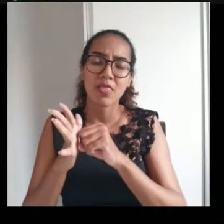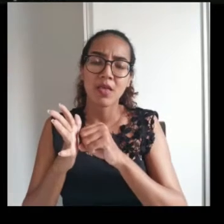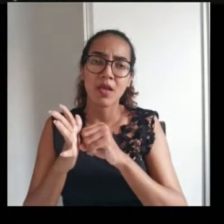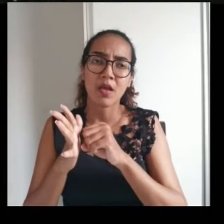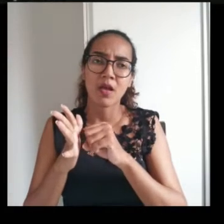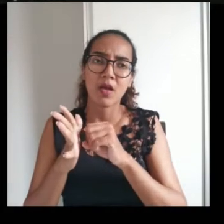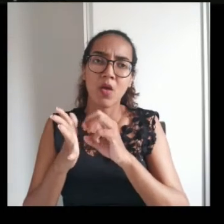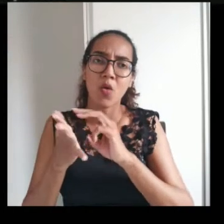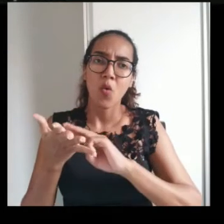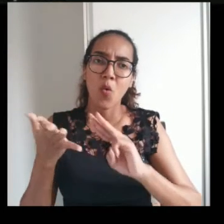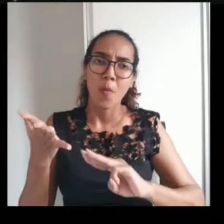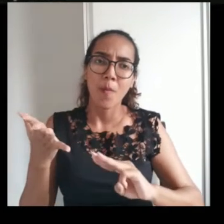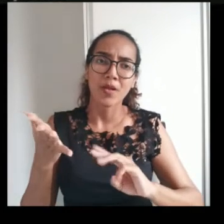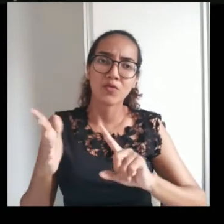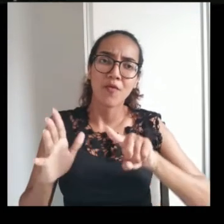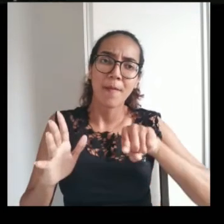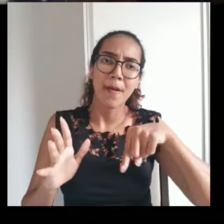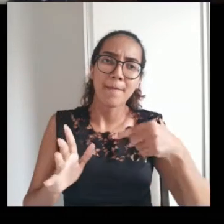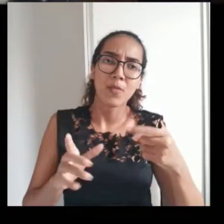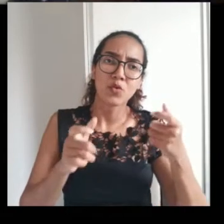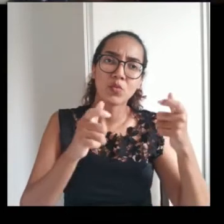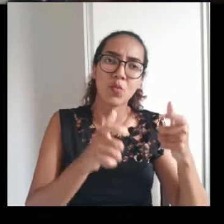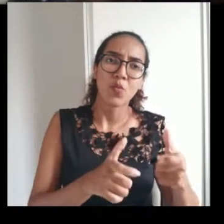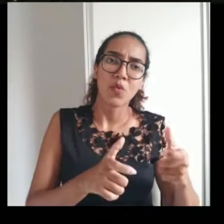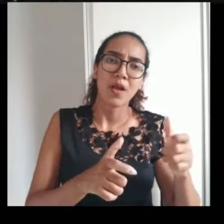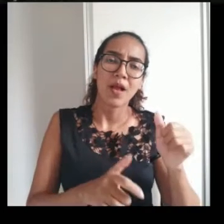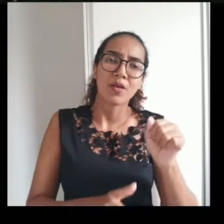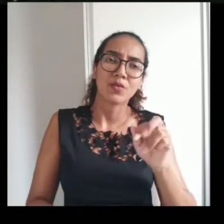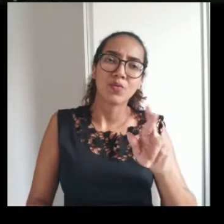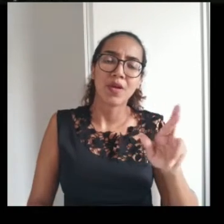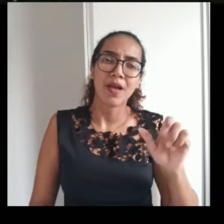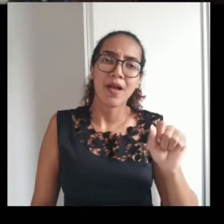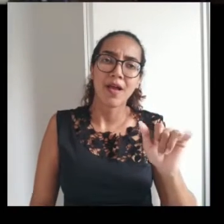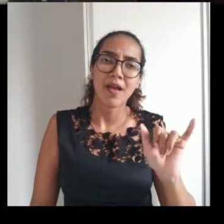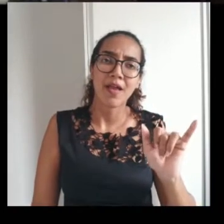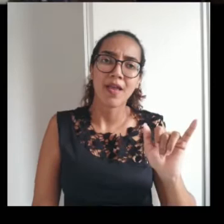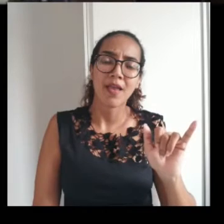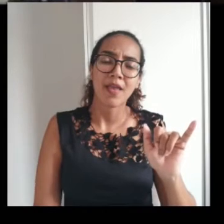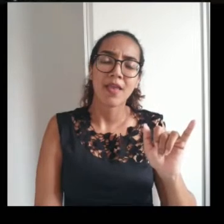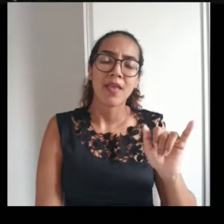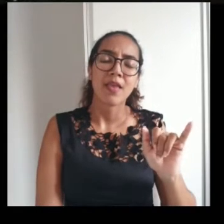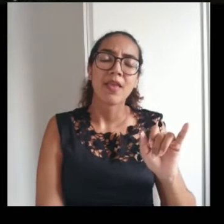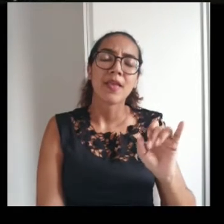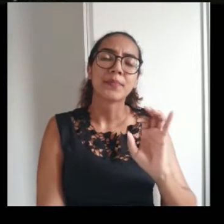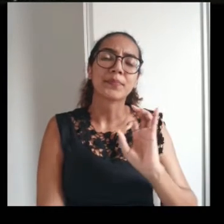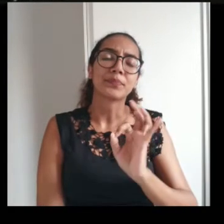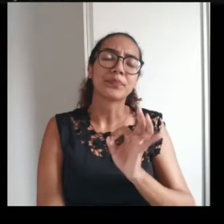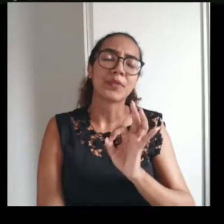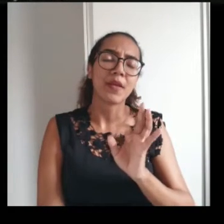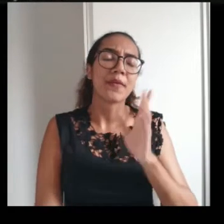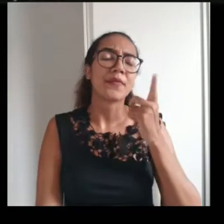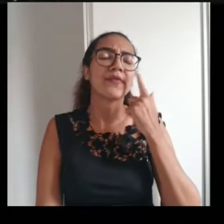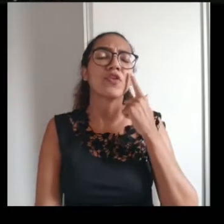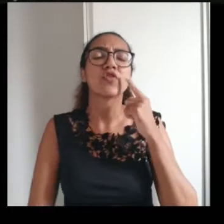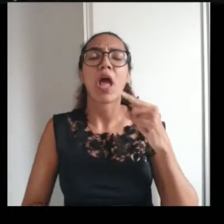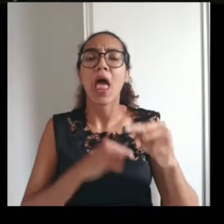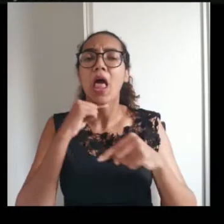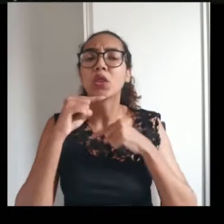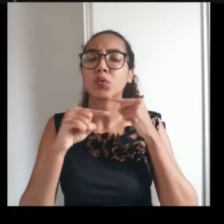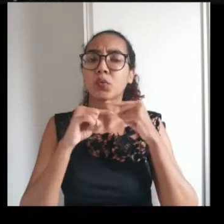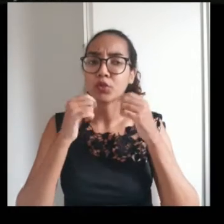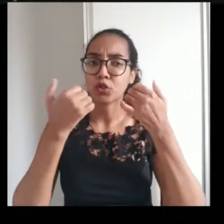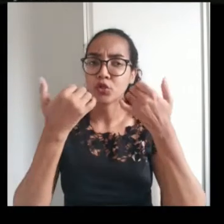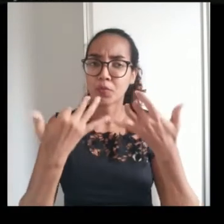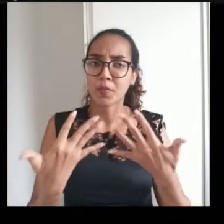para a próxima casa do array, né? O atributo próximo. Uhum. Pronto. Agora, a minha dúvida é a seguinte. A